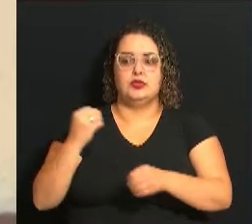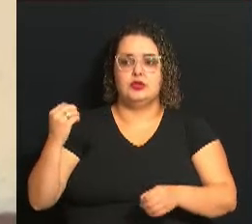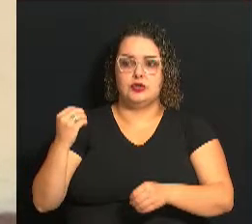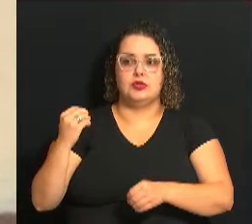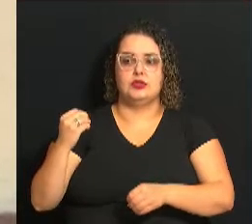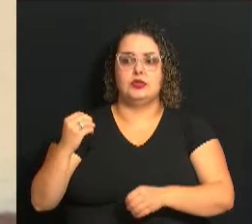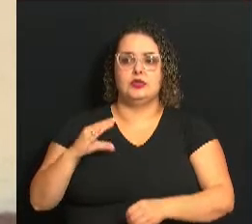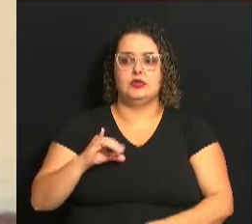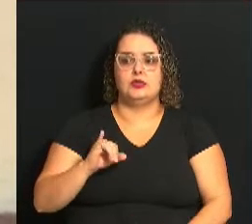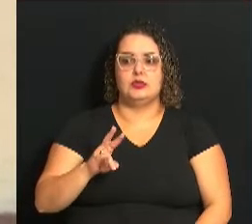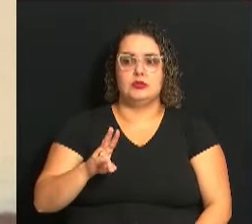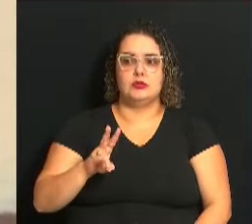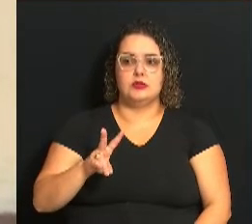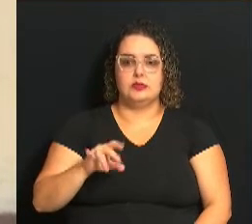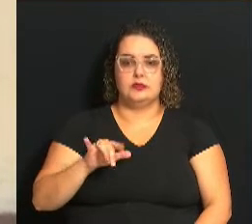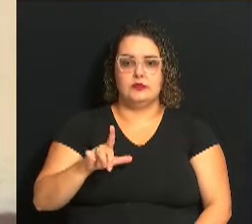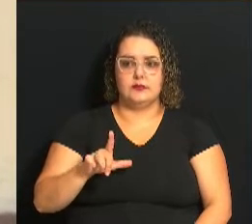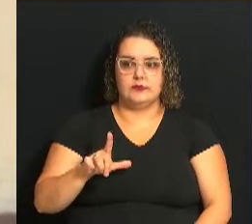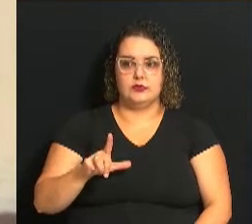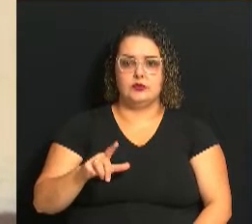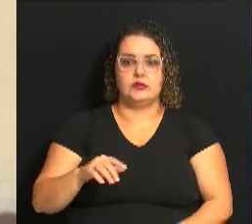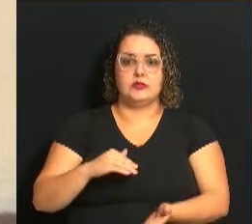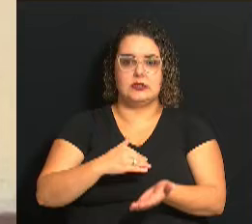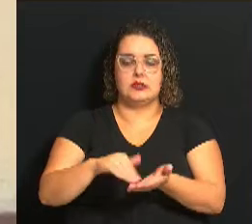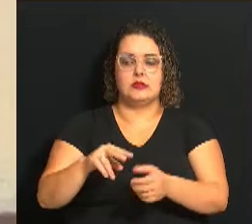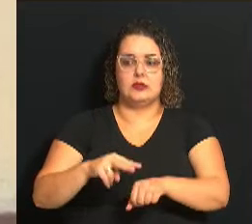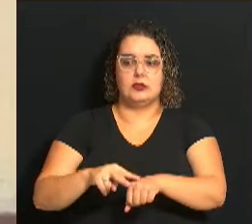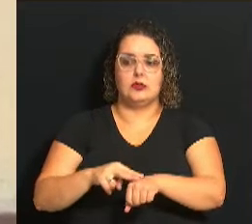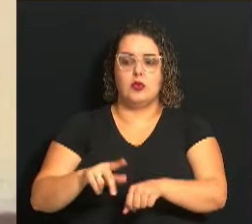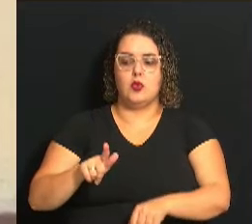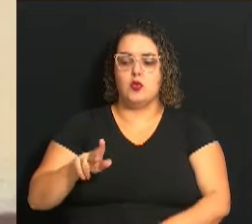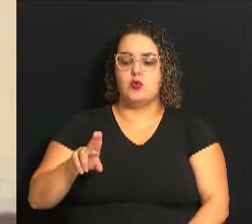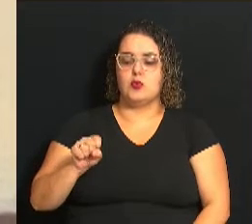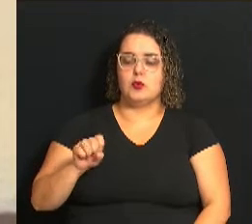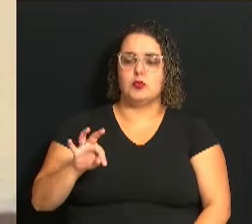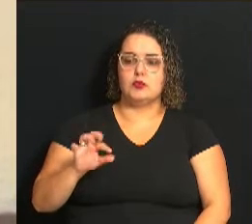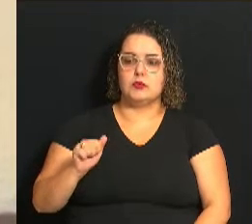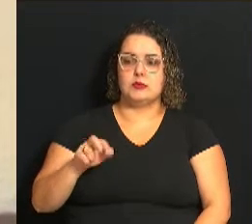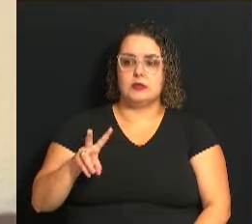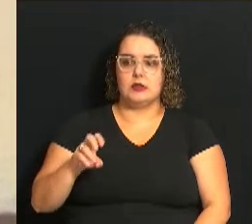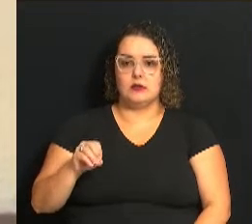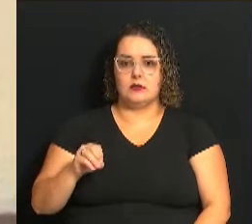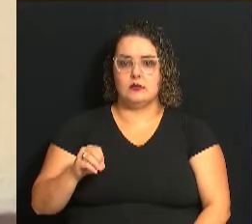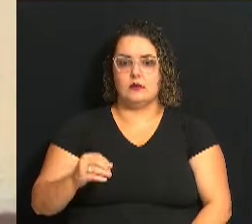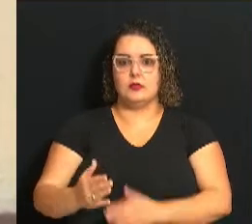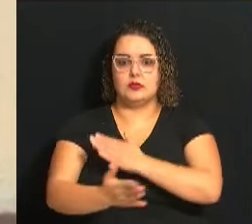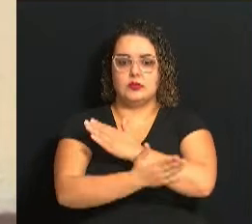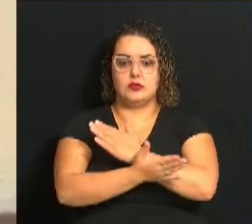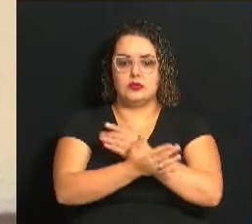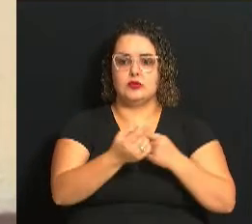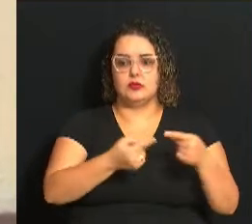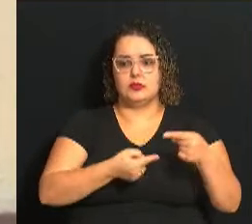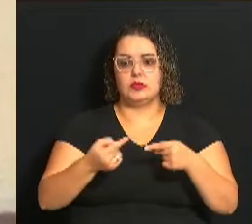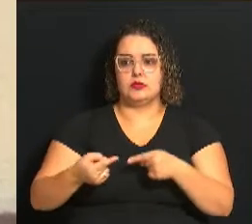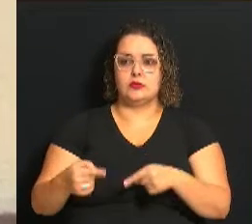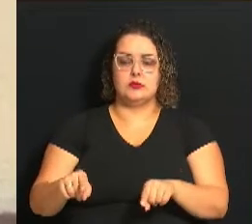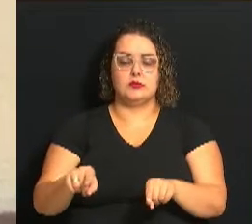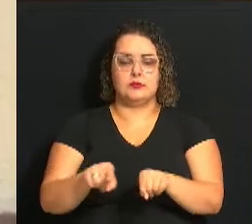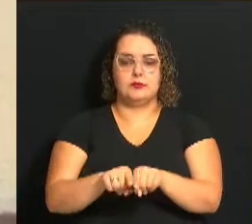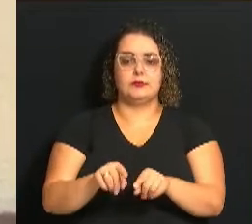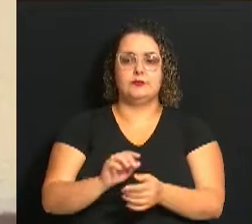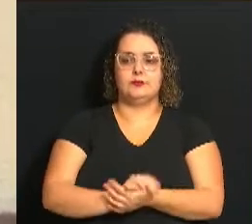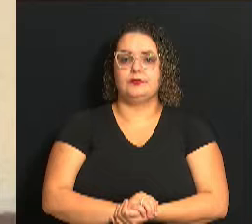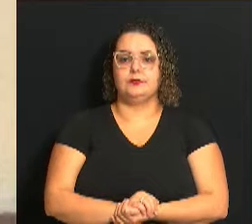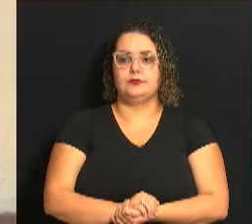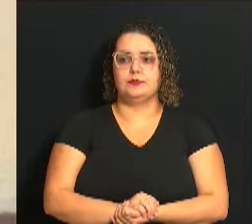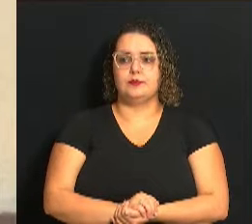o Gustavo, por gentileza, que vai nos ajudar nessas discussões e debates. Agradeço também e registro a presença